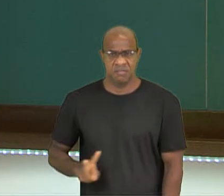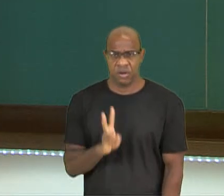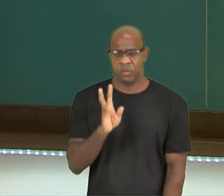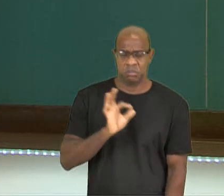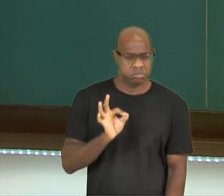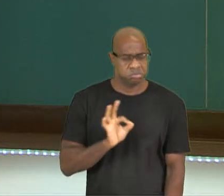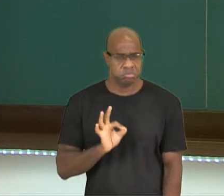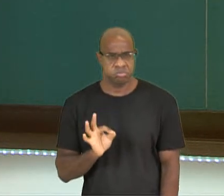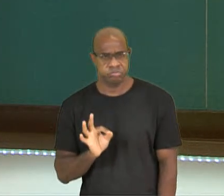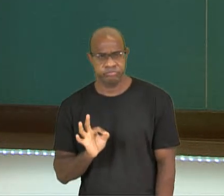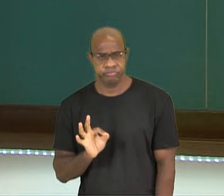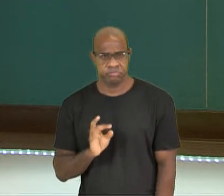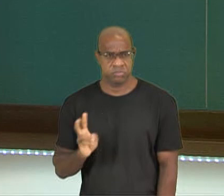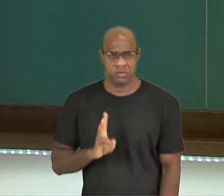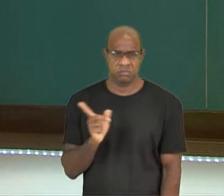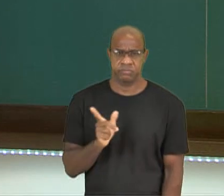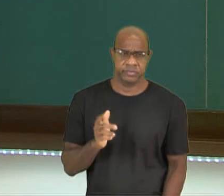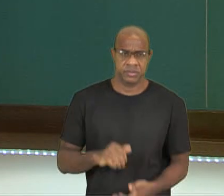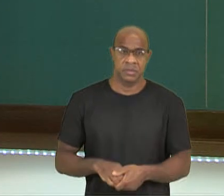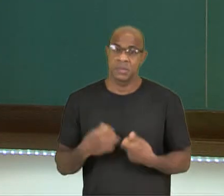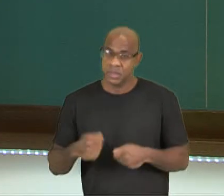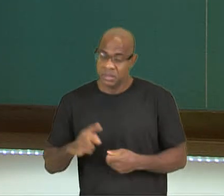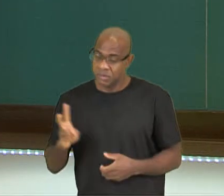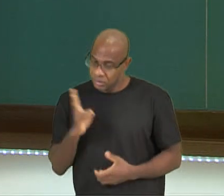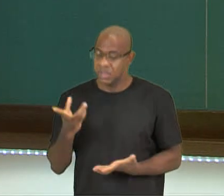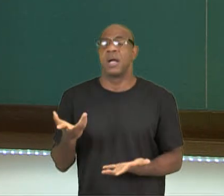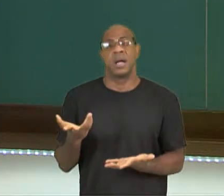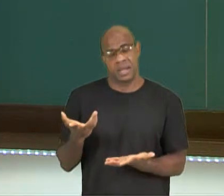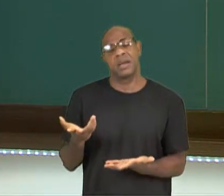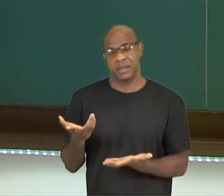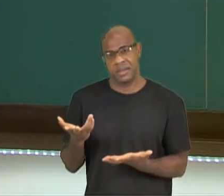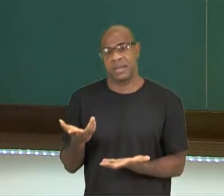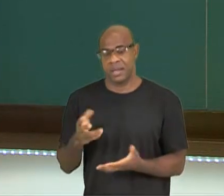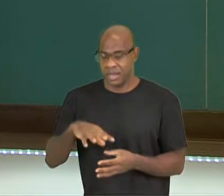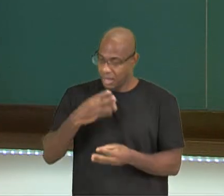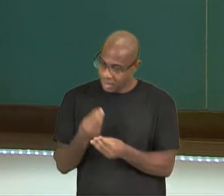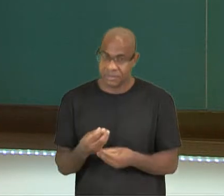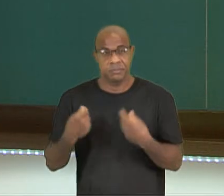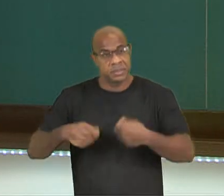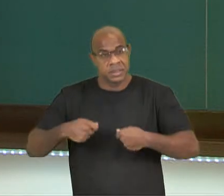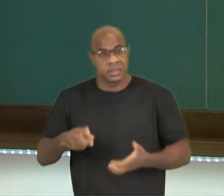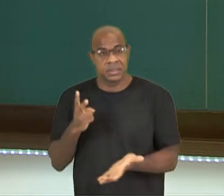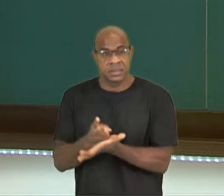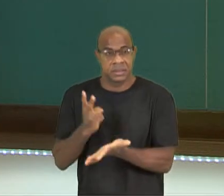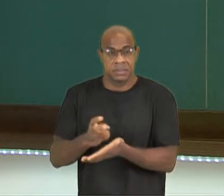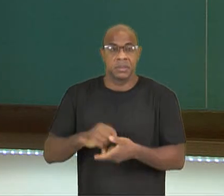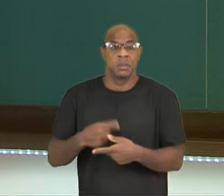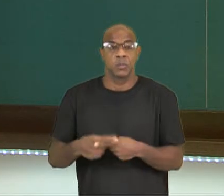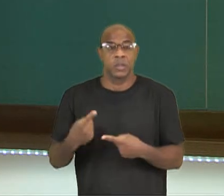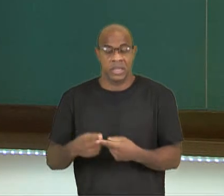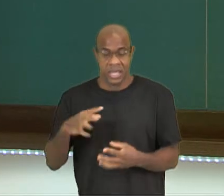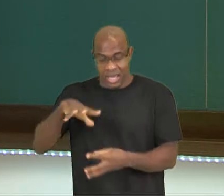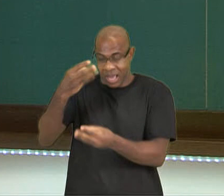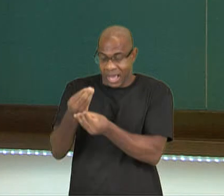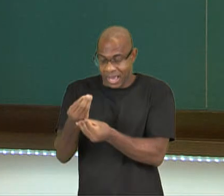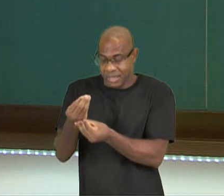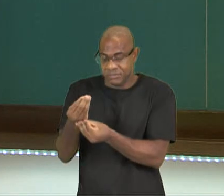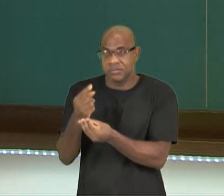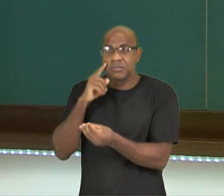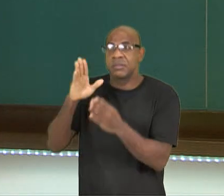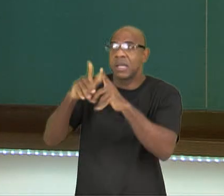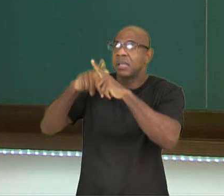se reafirmar. A igreja na história da arte, na história da humanidade, está sempre procurando se reafirmar. Tá? Então,